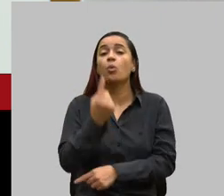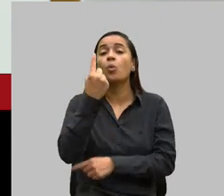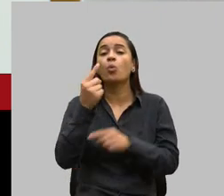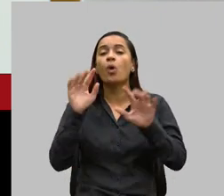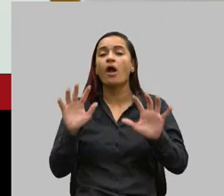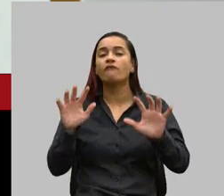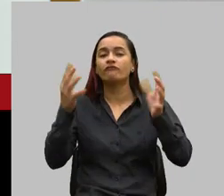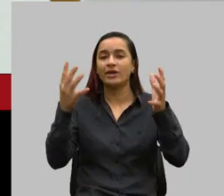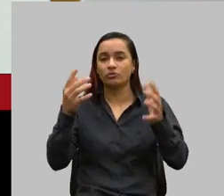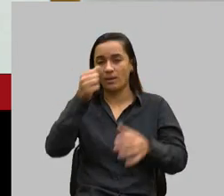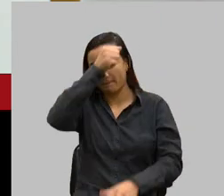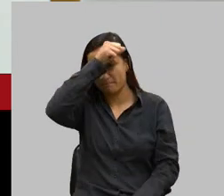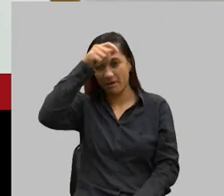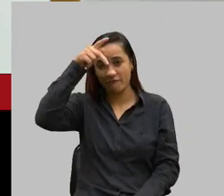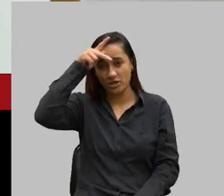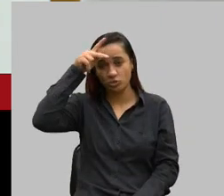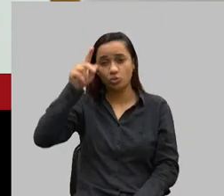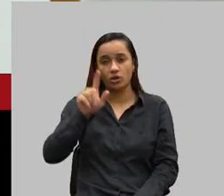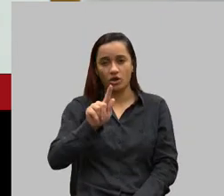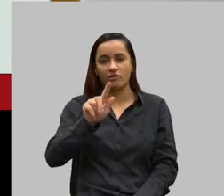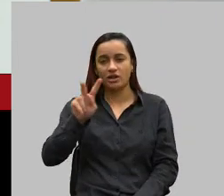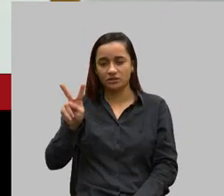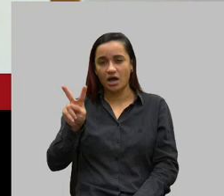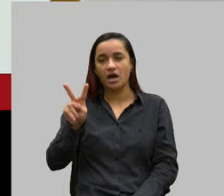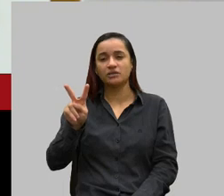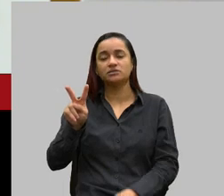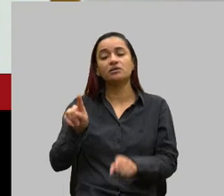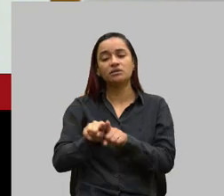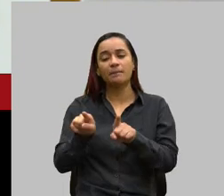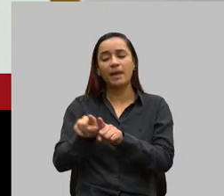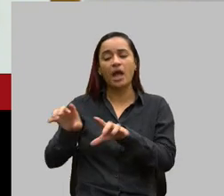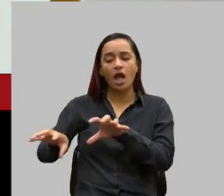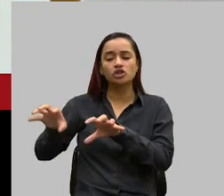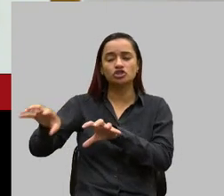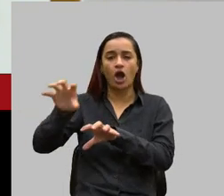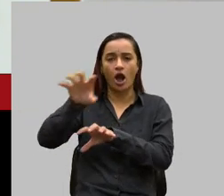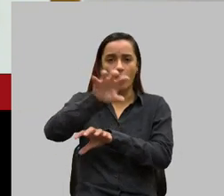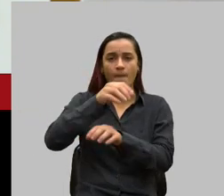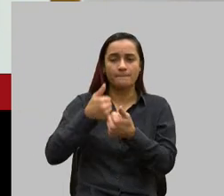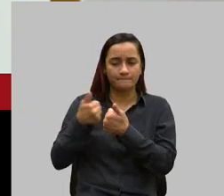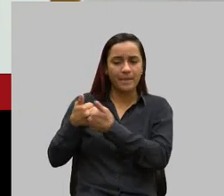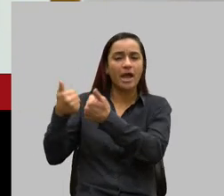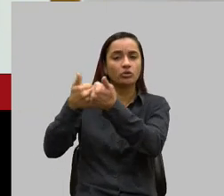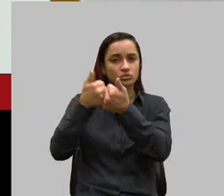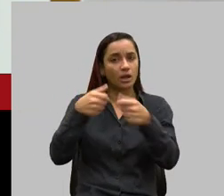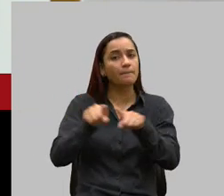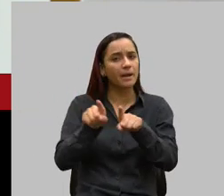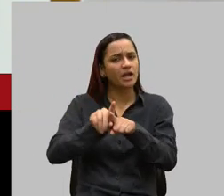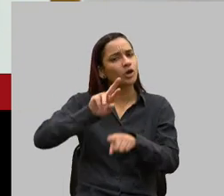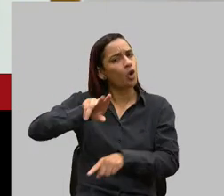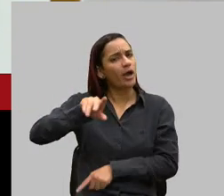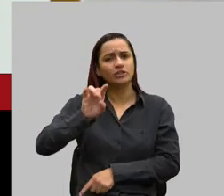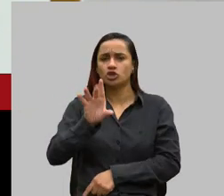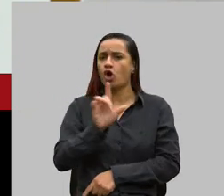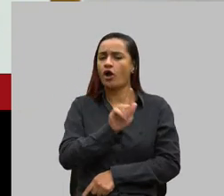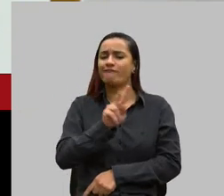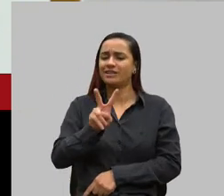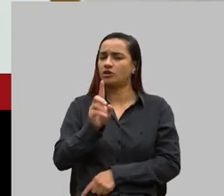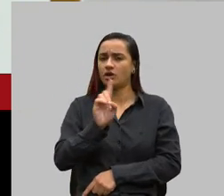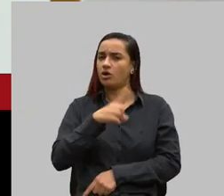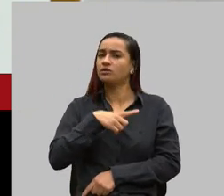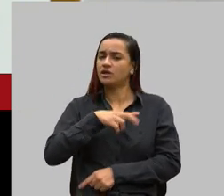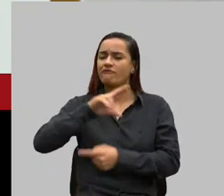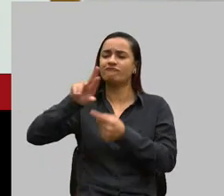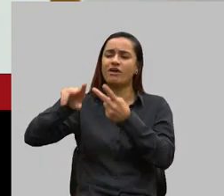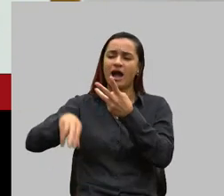Valadares e prefeituras regionais porque não foi só Valadares foram 82 municípios entre Espírito Santo